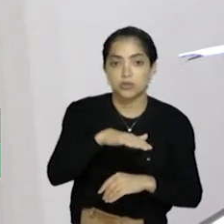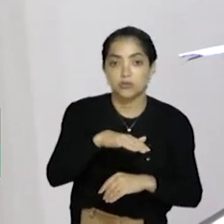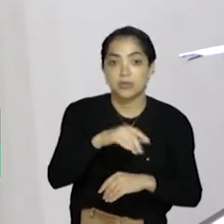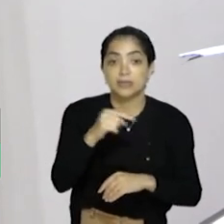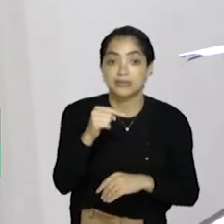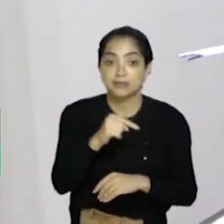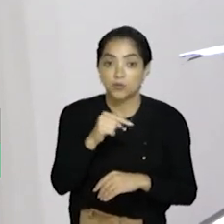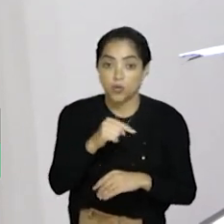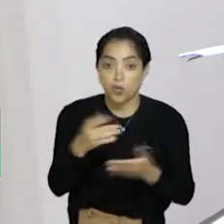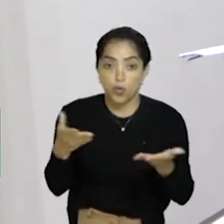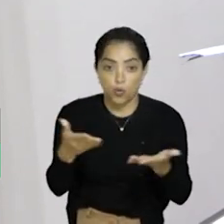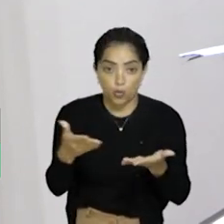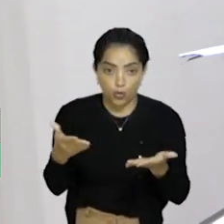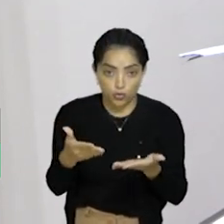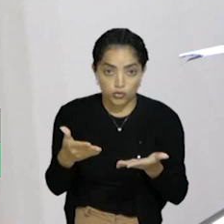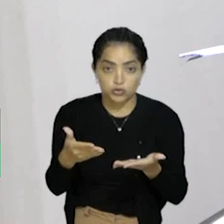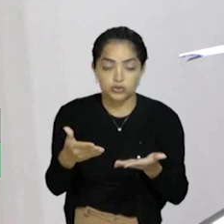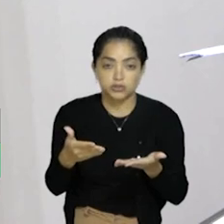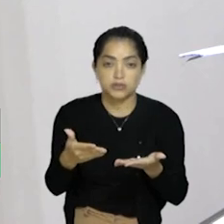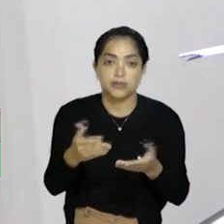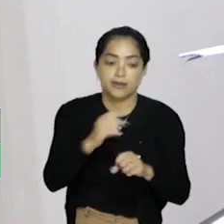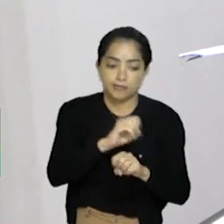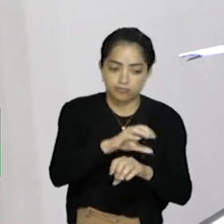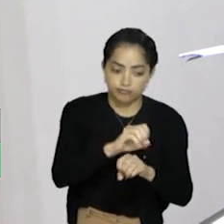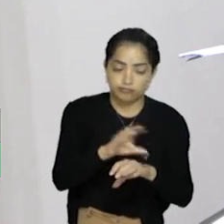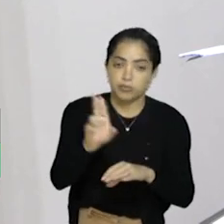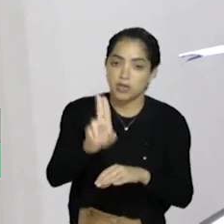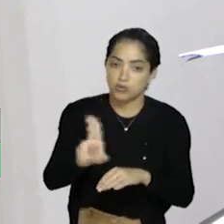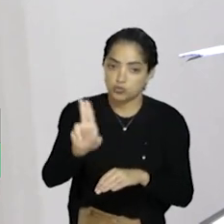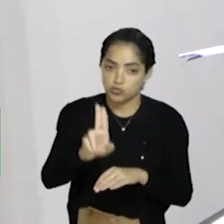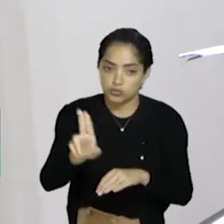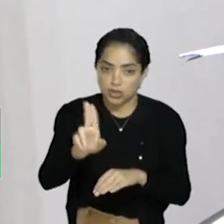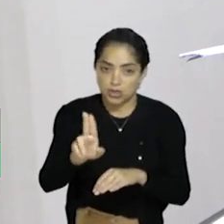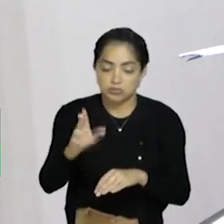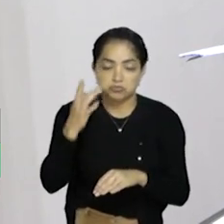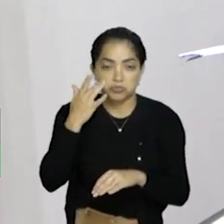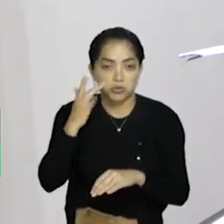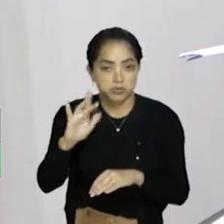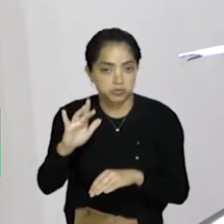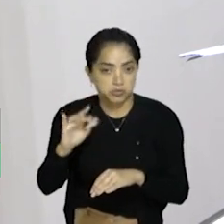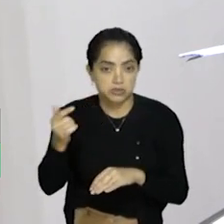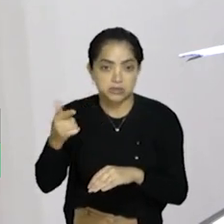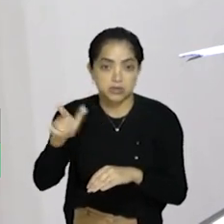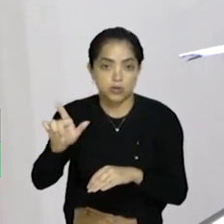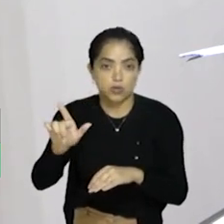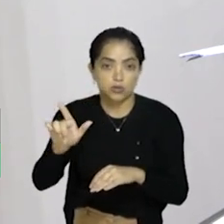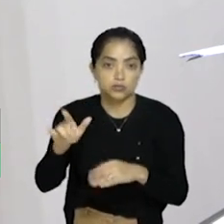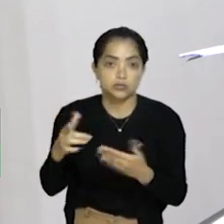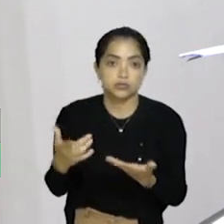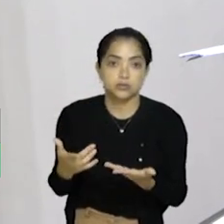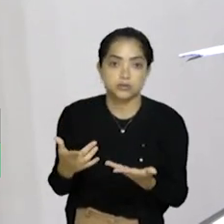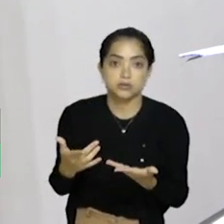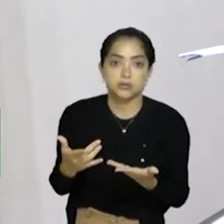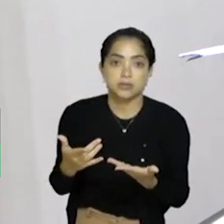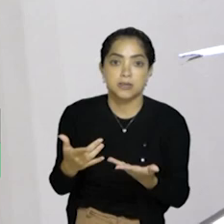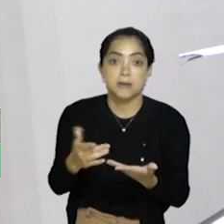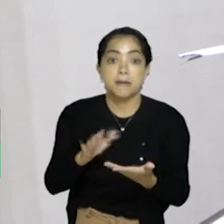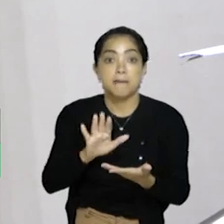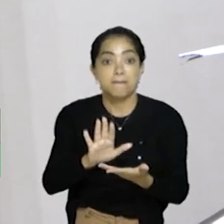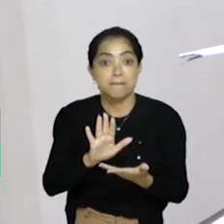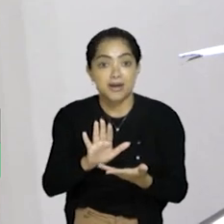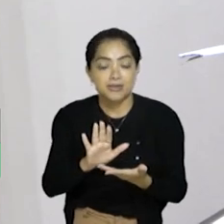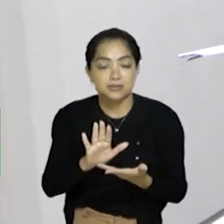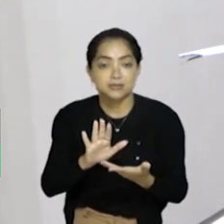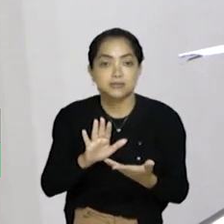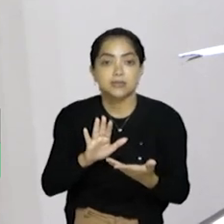que hoje é ocupado pela educação não sei se tem outros órgãos ocupando mas não tá sendo ocupado